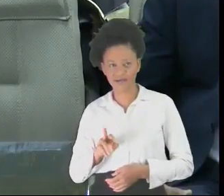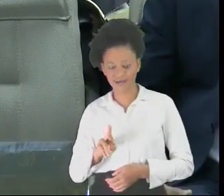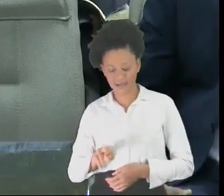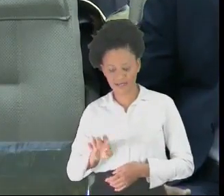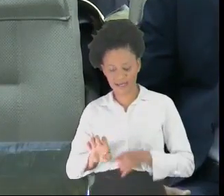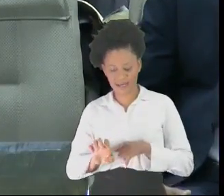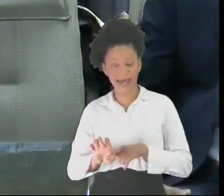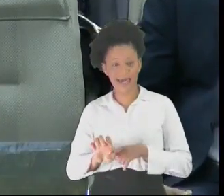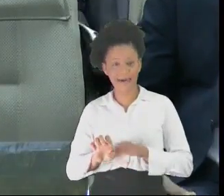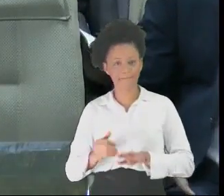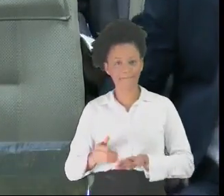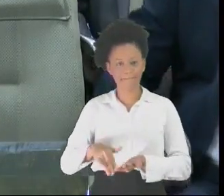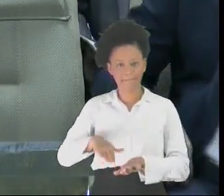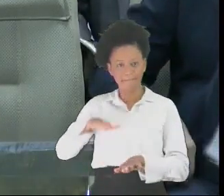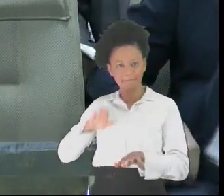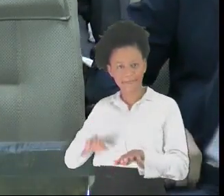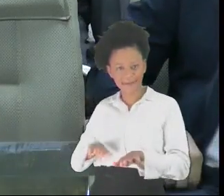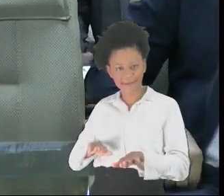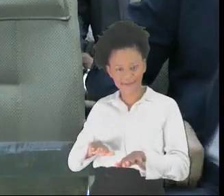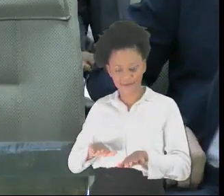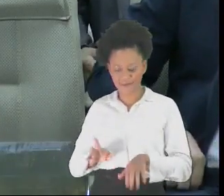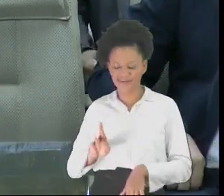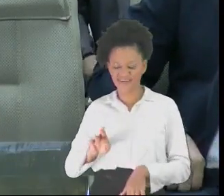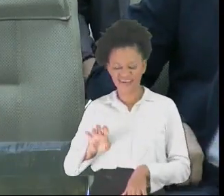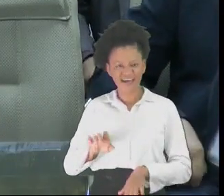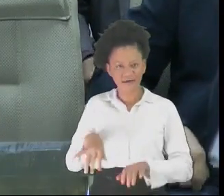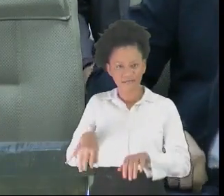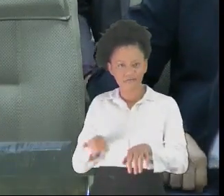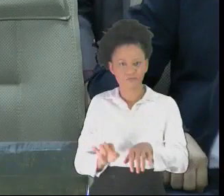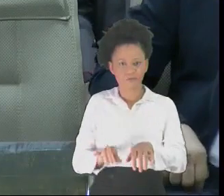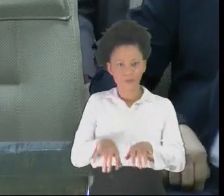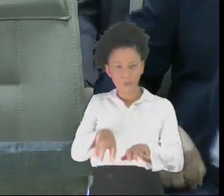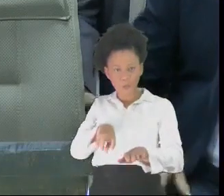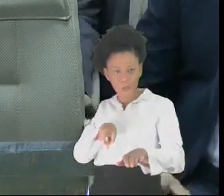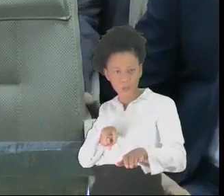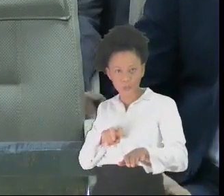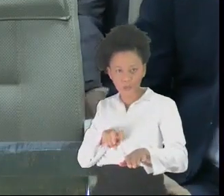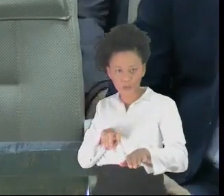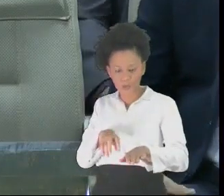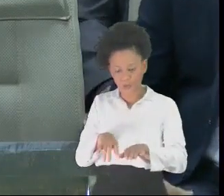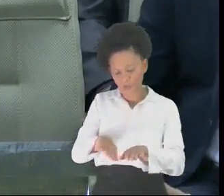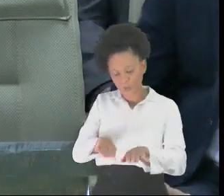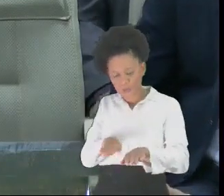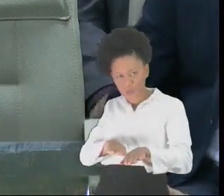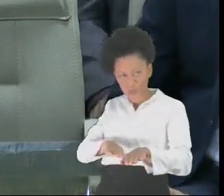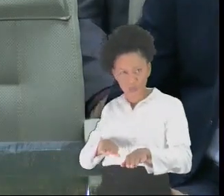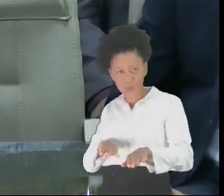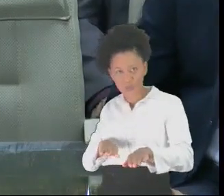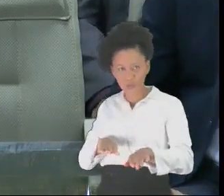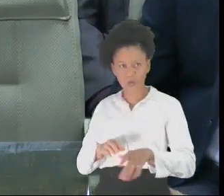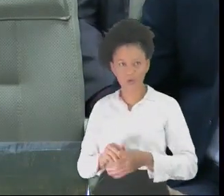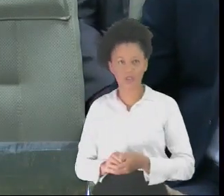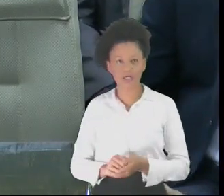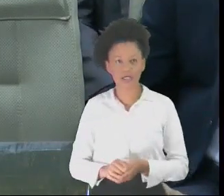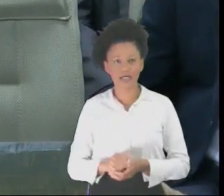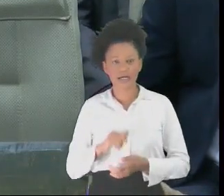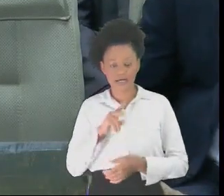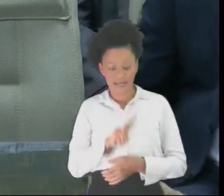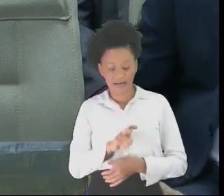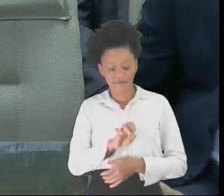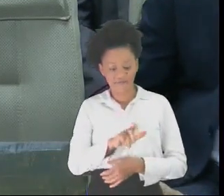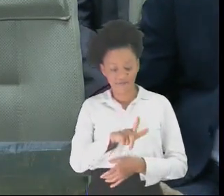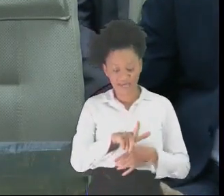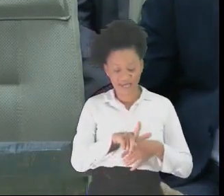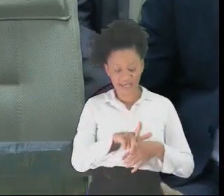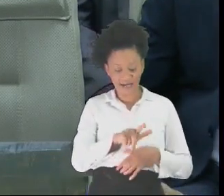trás. É só você lembrar do carro, dando ré. Revelar é pôr para trás. É tirar o véu. Velar vem de velo,